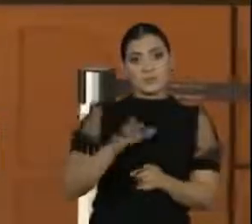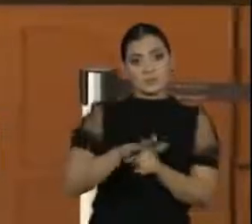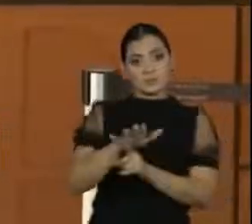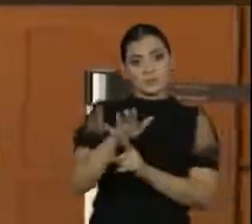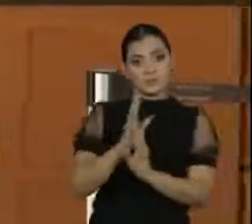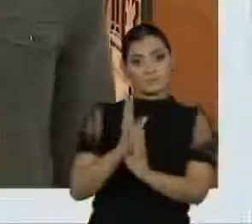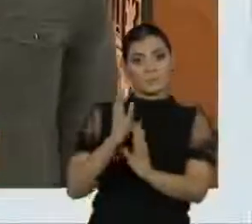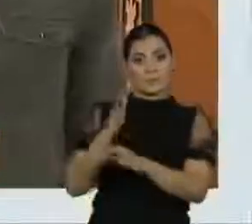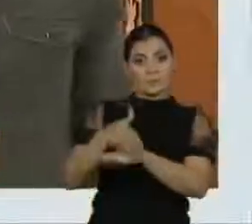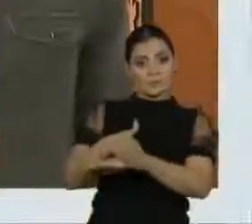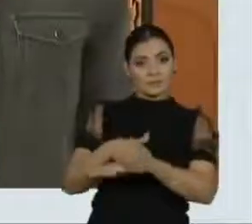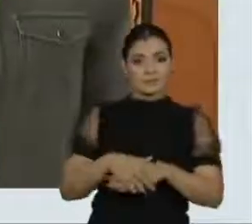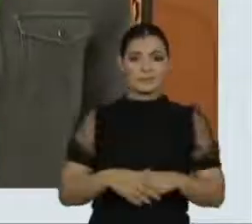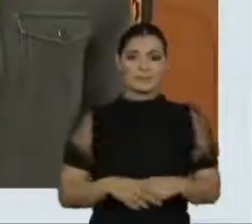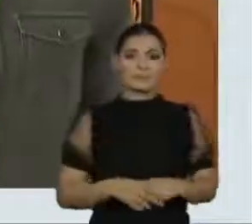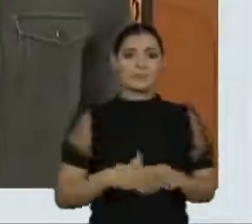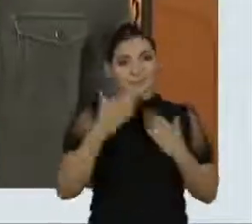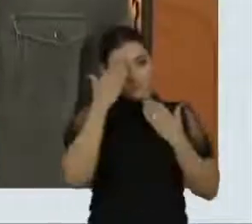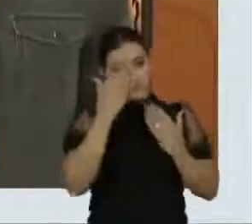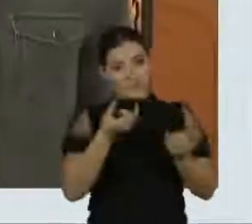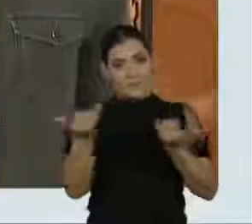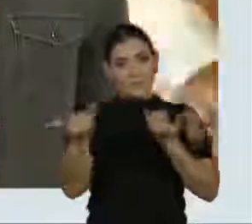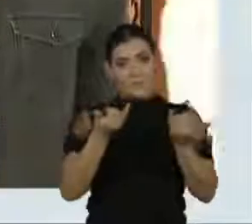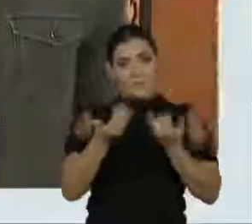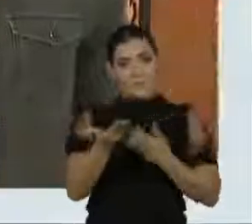da capacidade Total viu aula Obrigado pelas informações usado